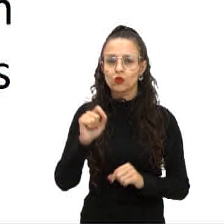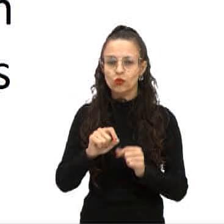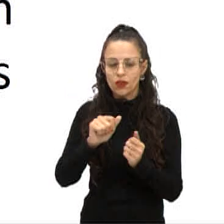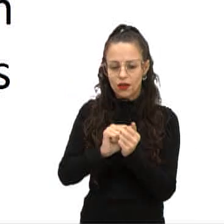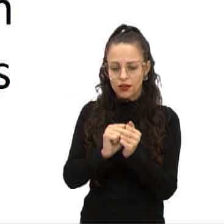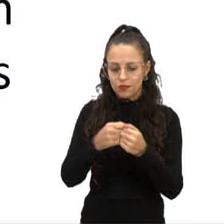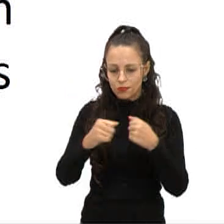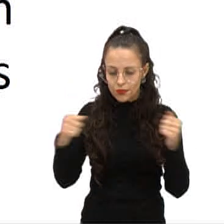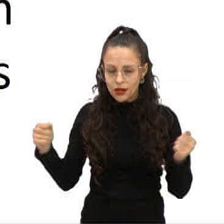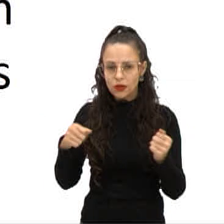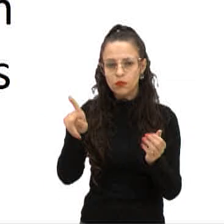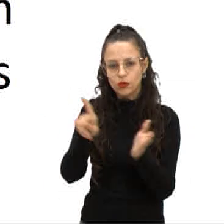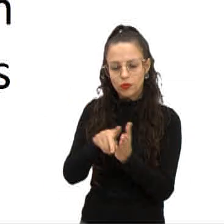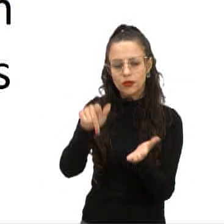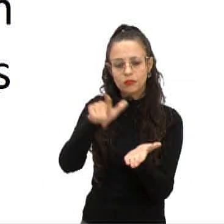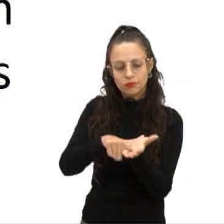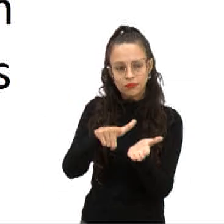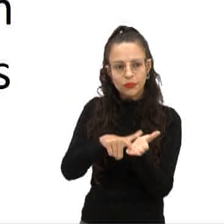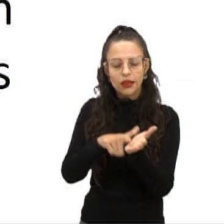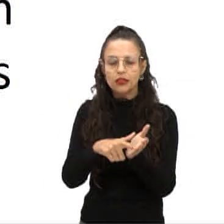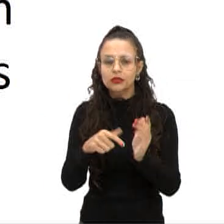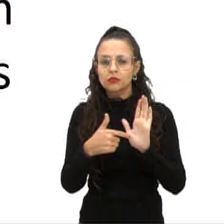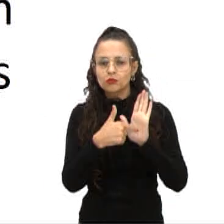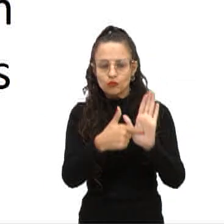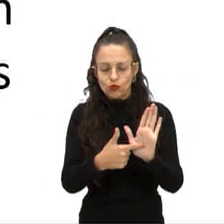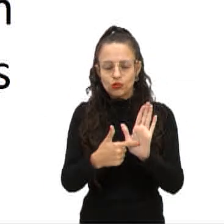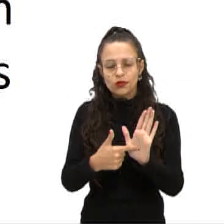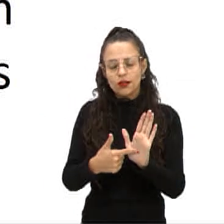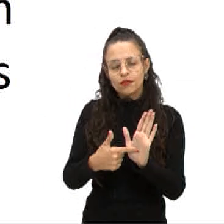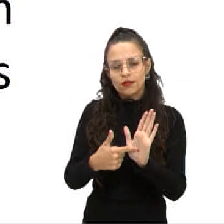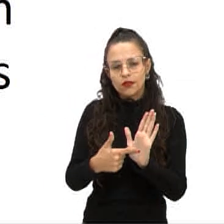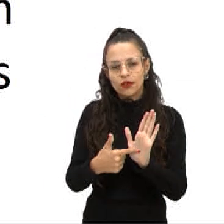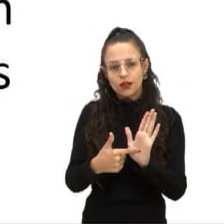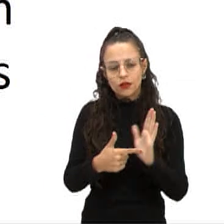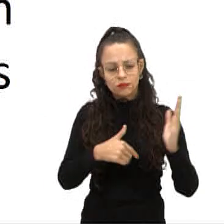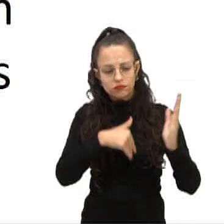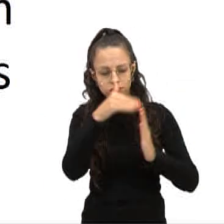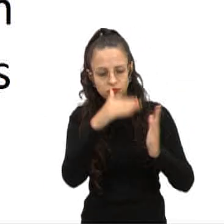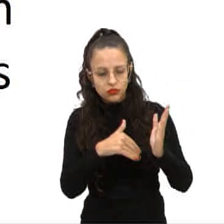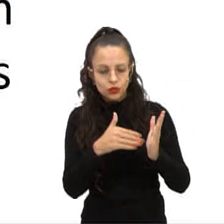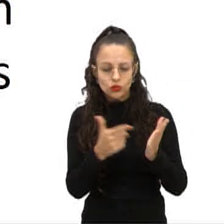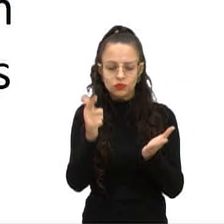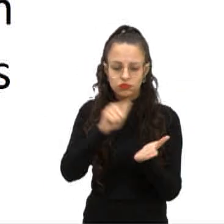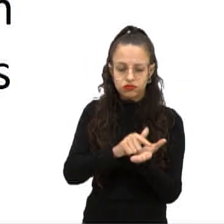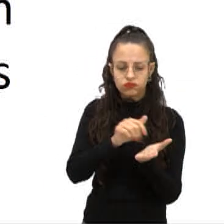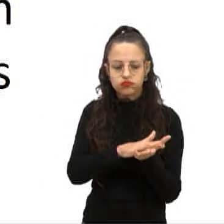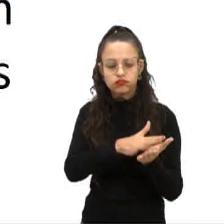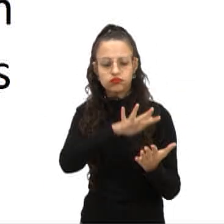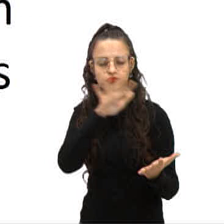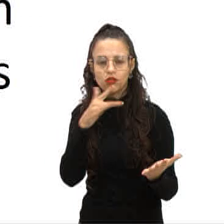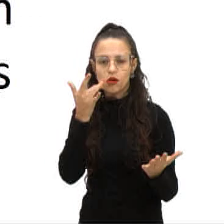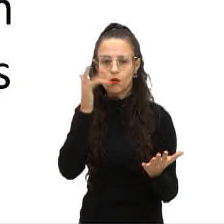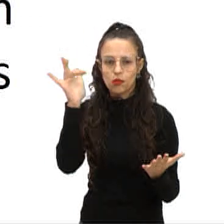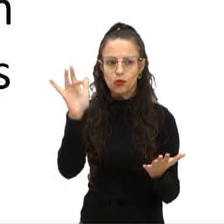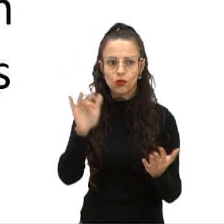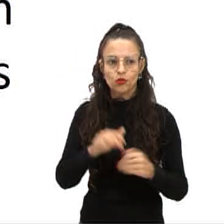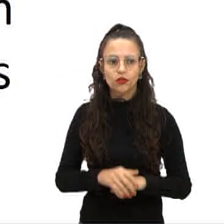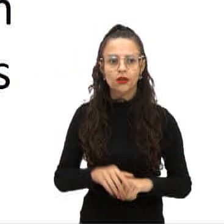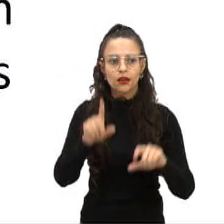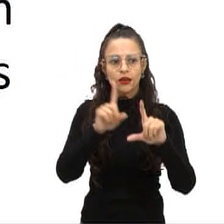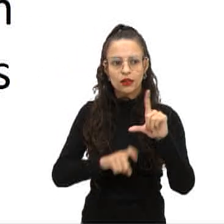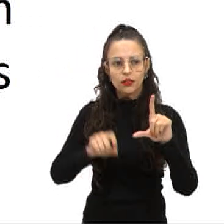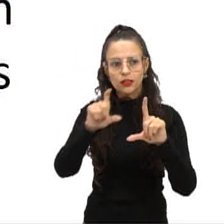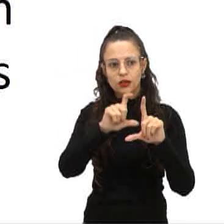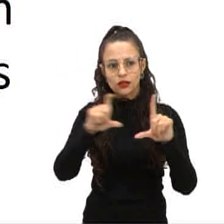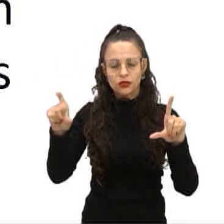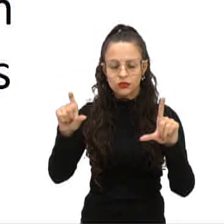pergaminhos, material feito de pele, ilustrados. Pinturas que recebiam folhas de ouro que iluminavam a imagem. A letra inicial do